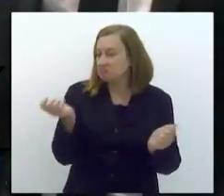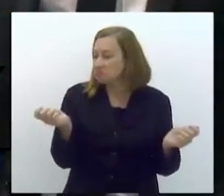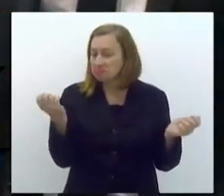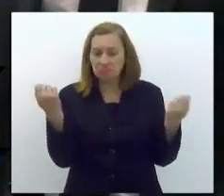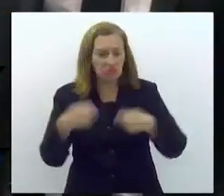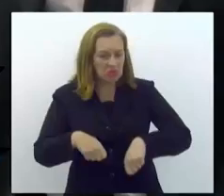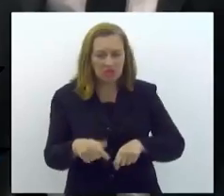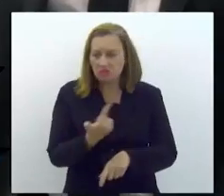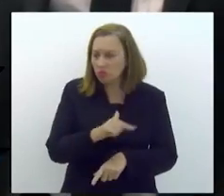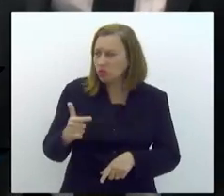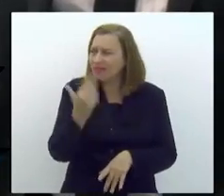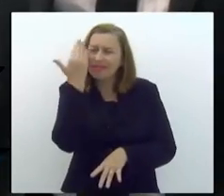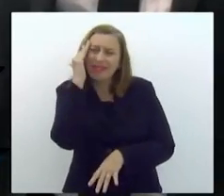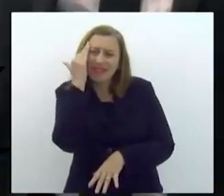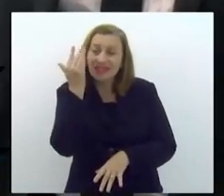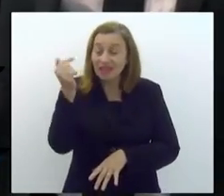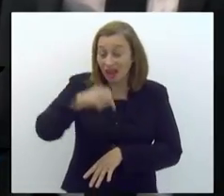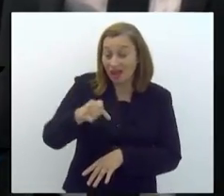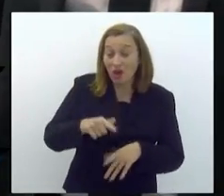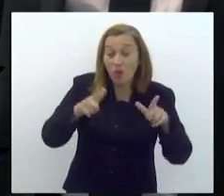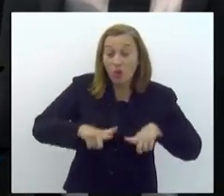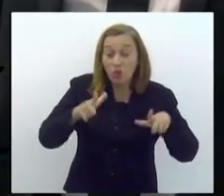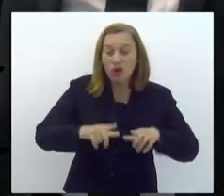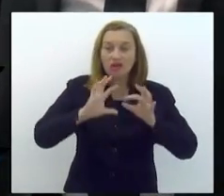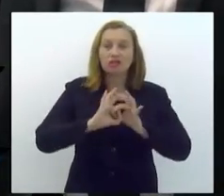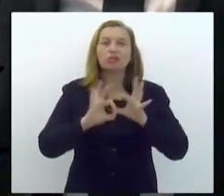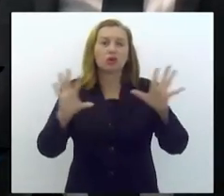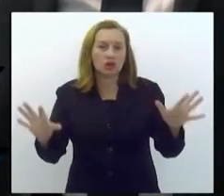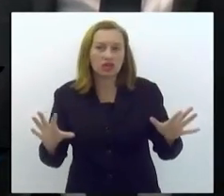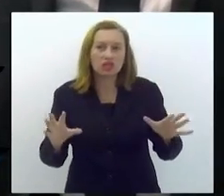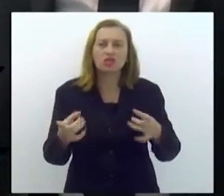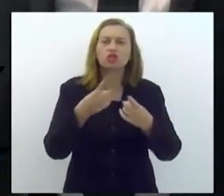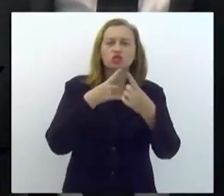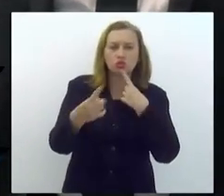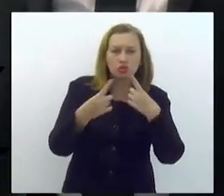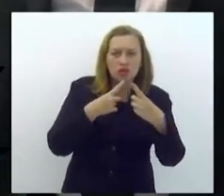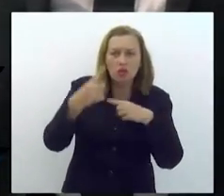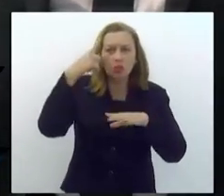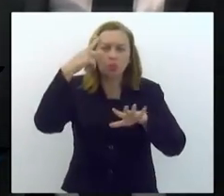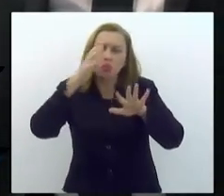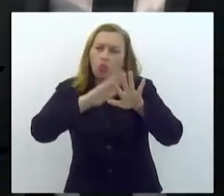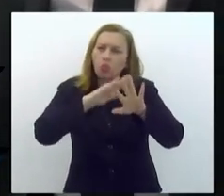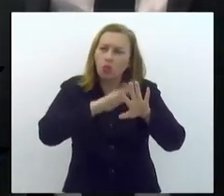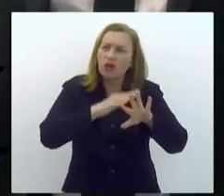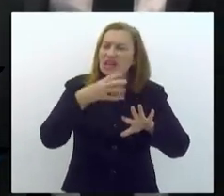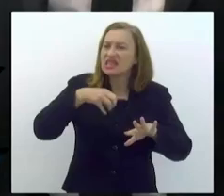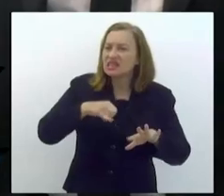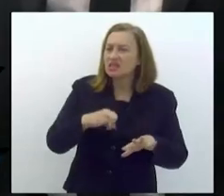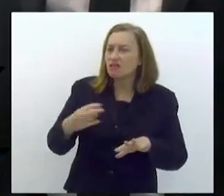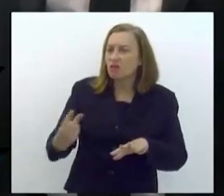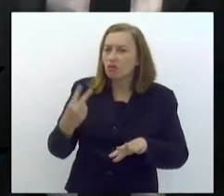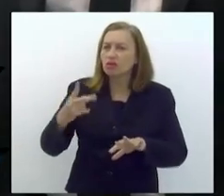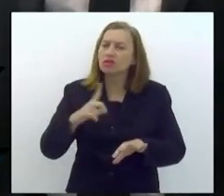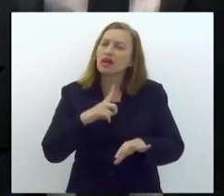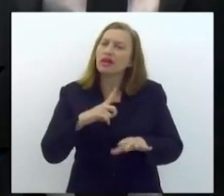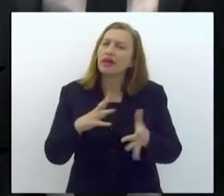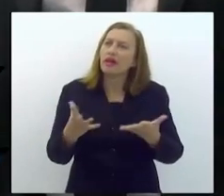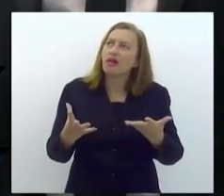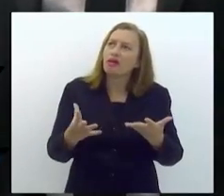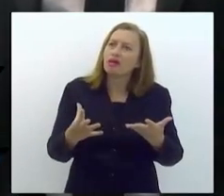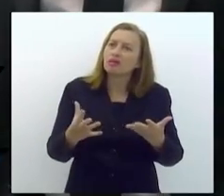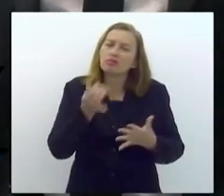de entender que aqui é o lugar da democracia do embate ideológico e se valem através de uma